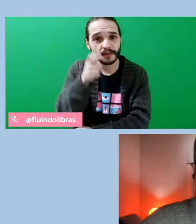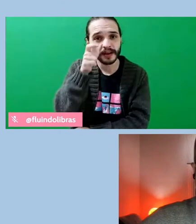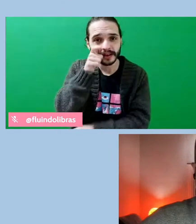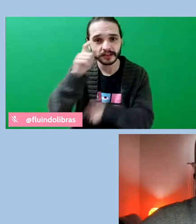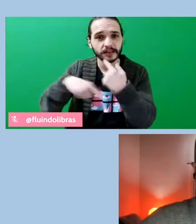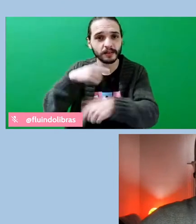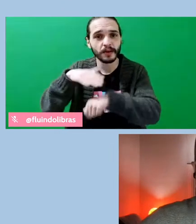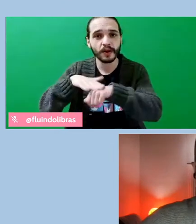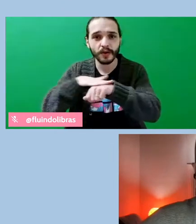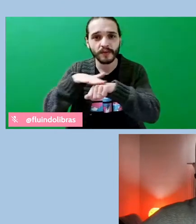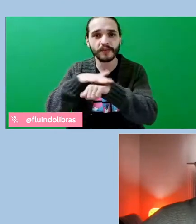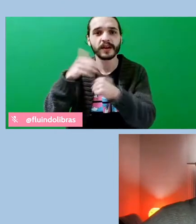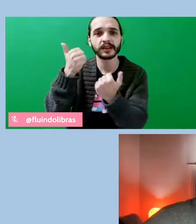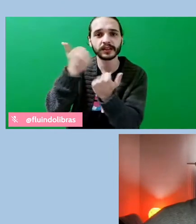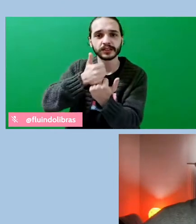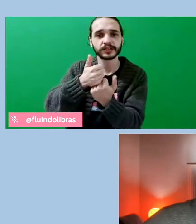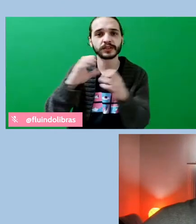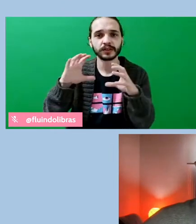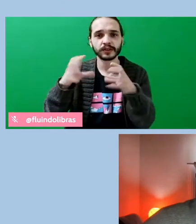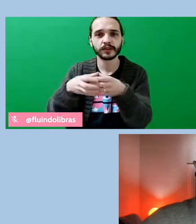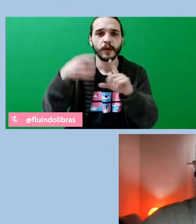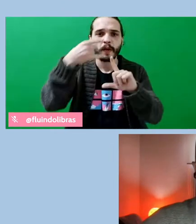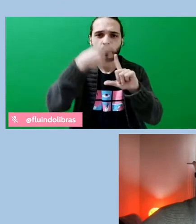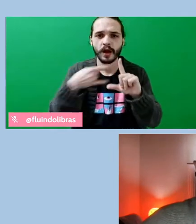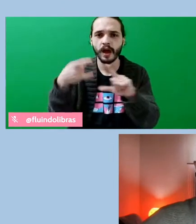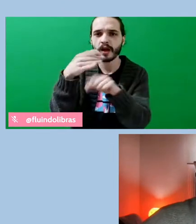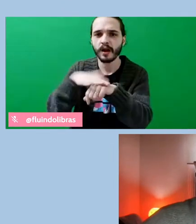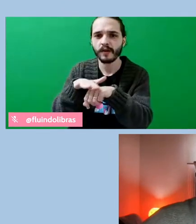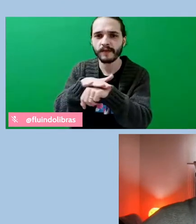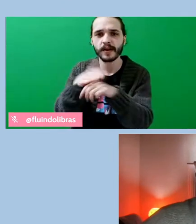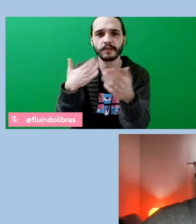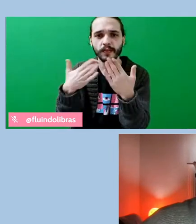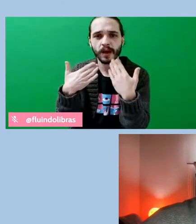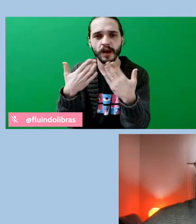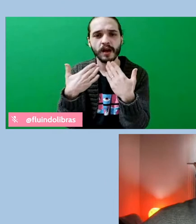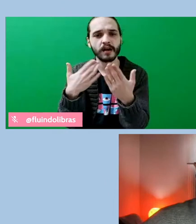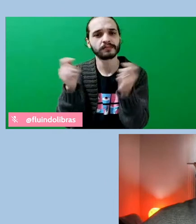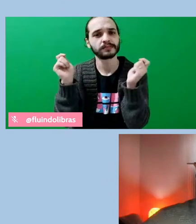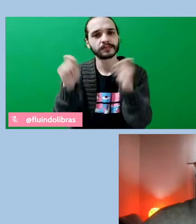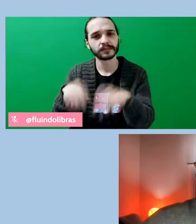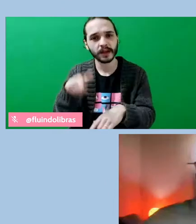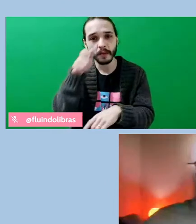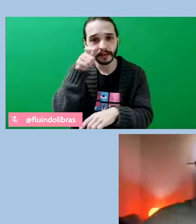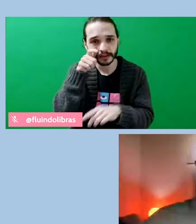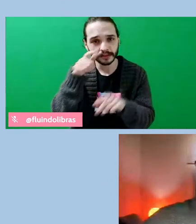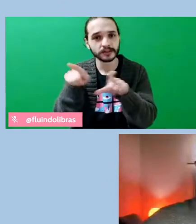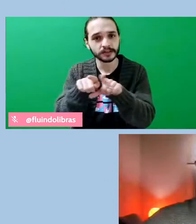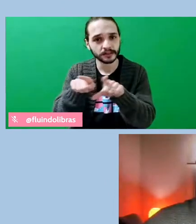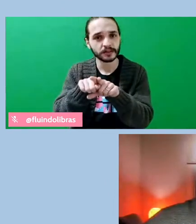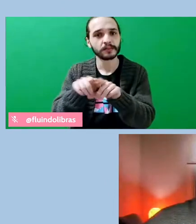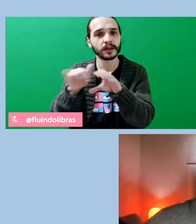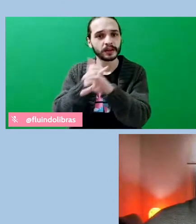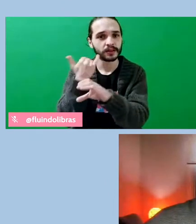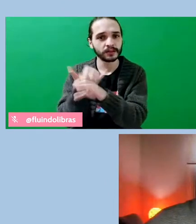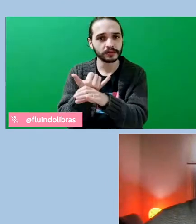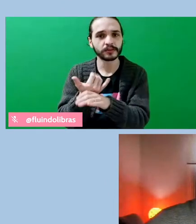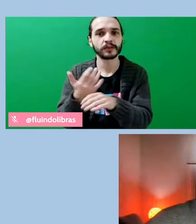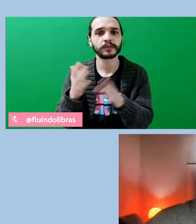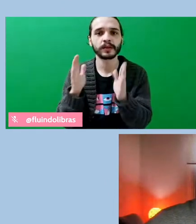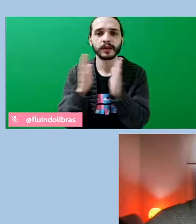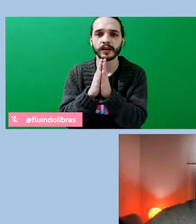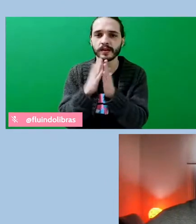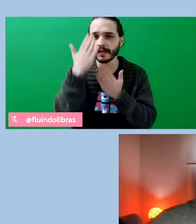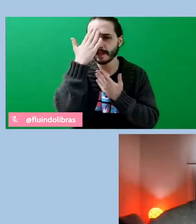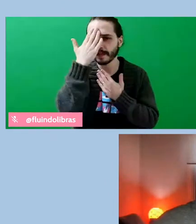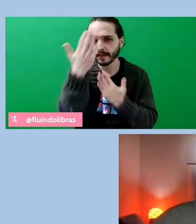com os diretores que o festival está trazendo aí para assistir no também transmitido via YouTube. É isso, muito